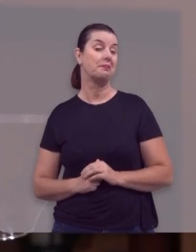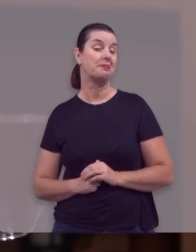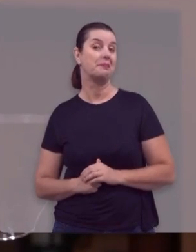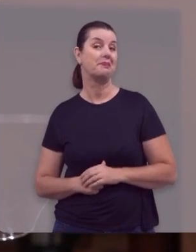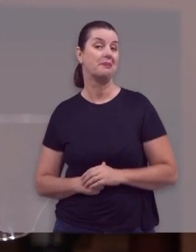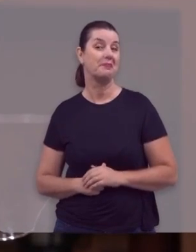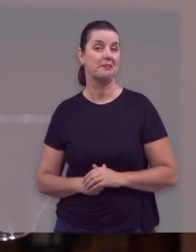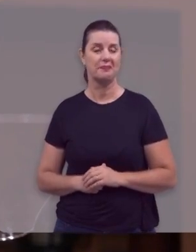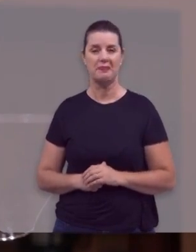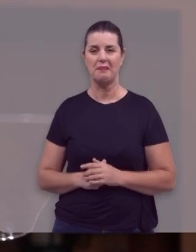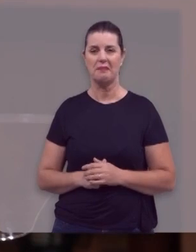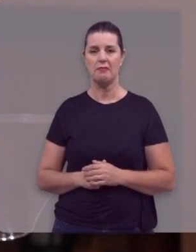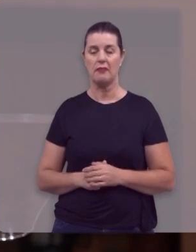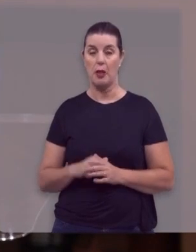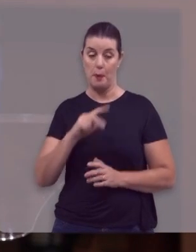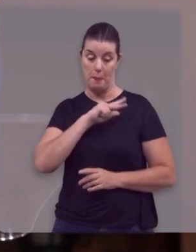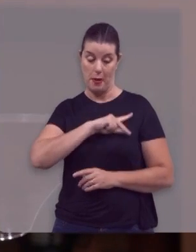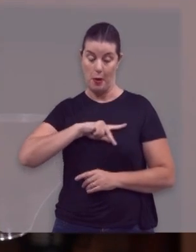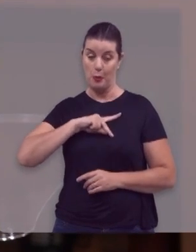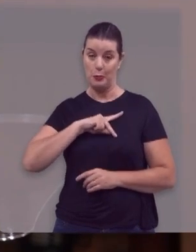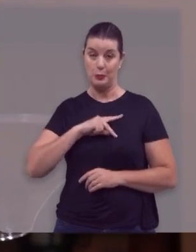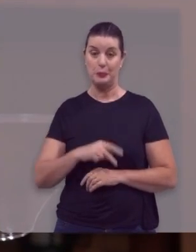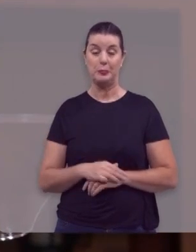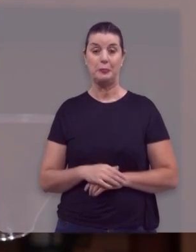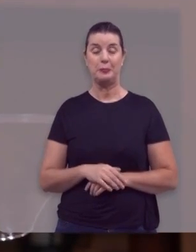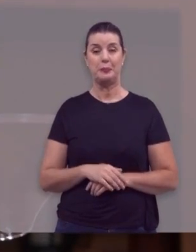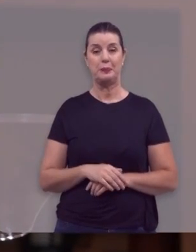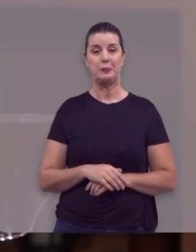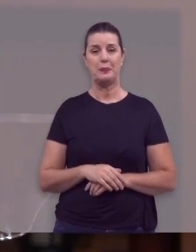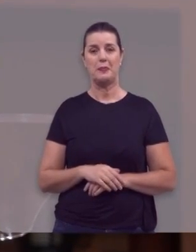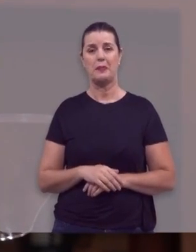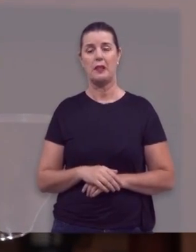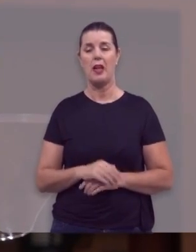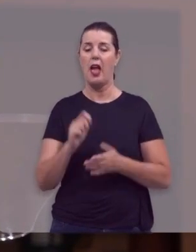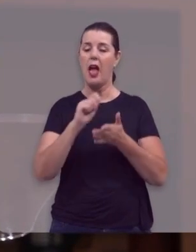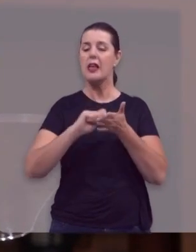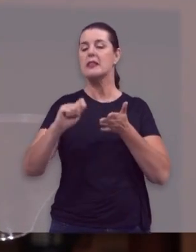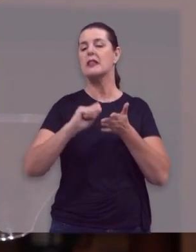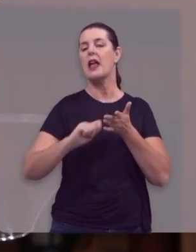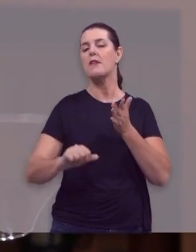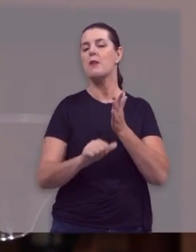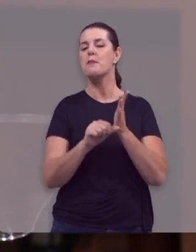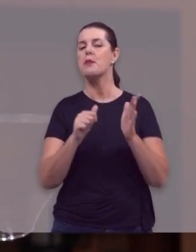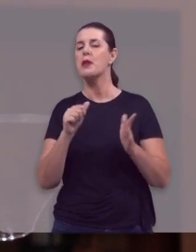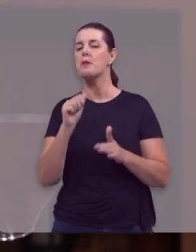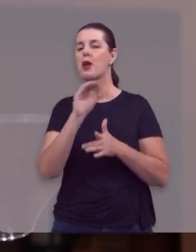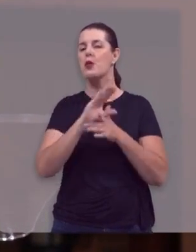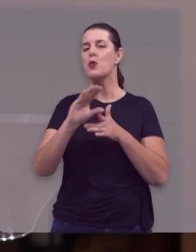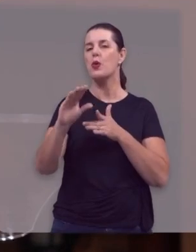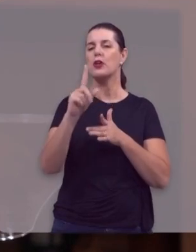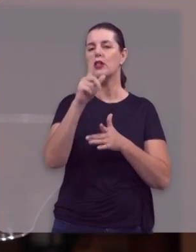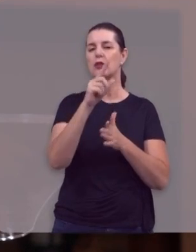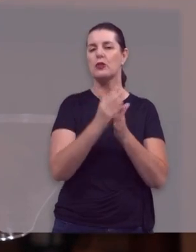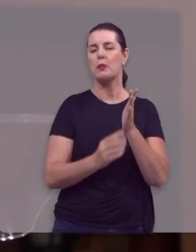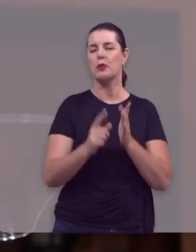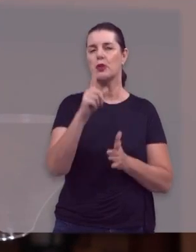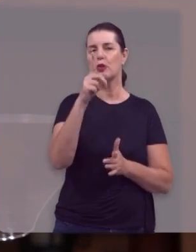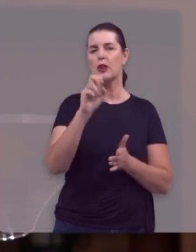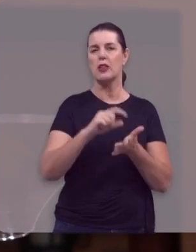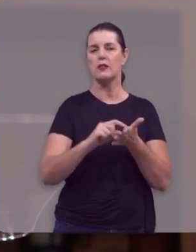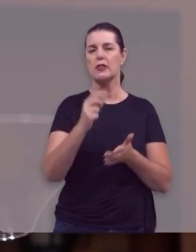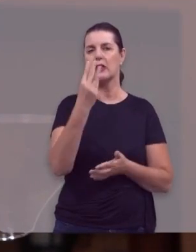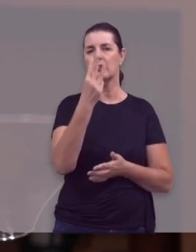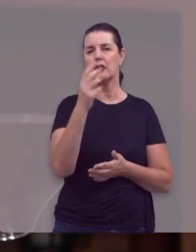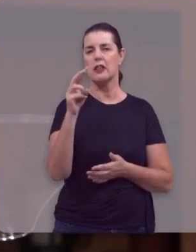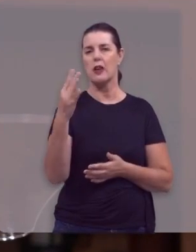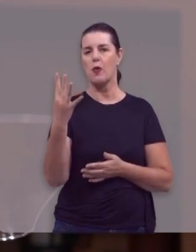O apóstolo Paulo, escrevendo 1 Coríntios 15, a partir do verso 34, ele vai